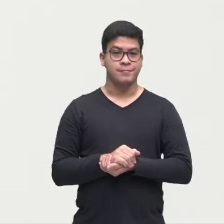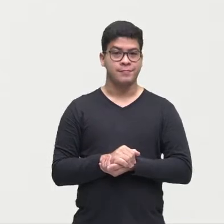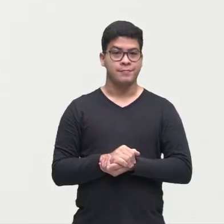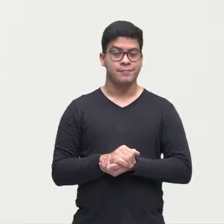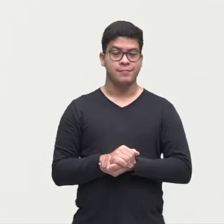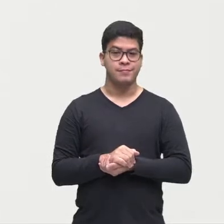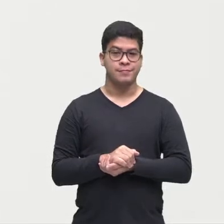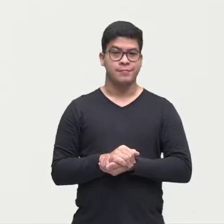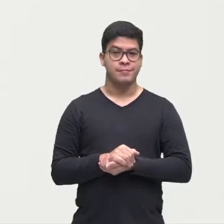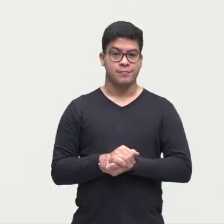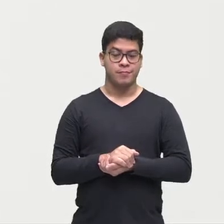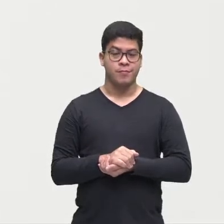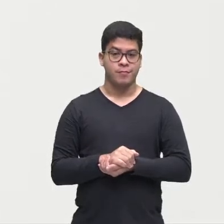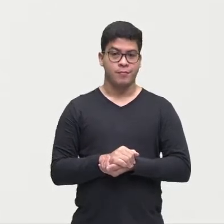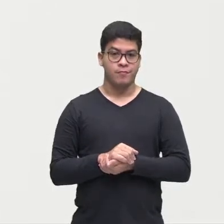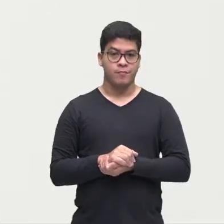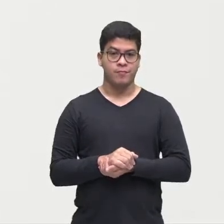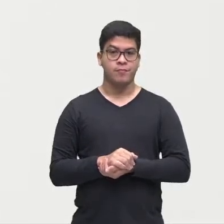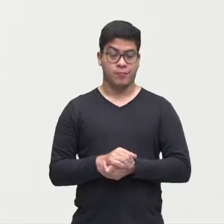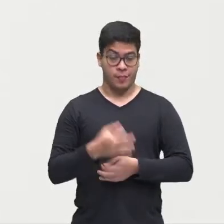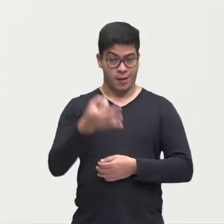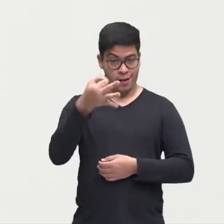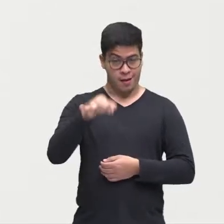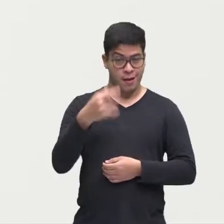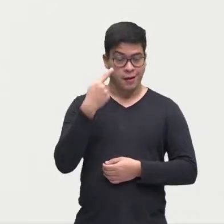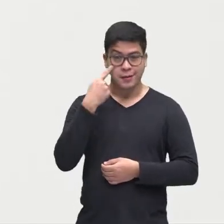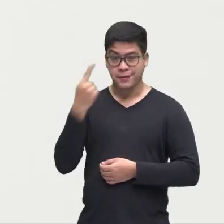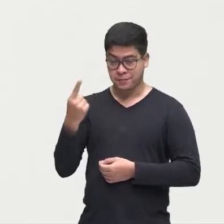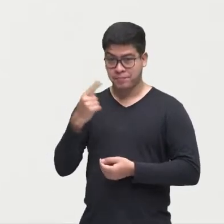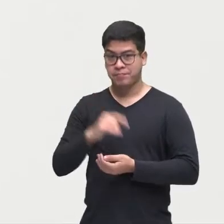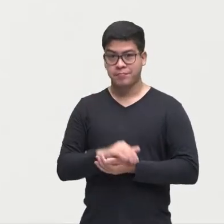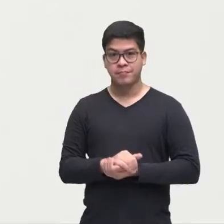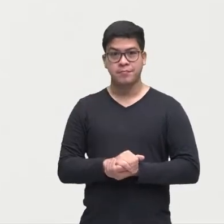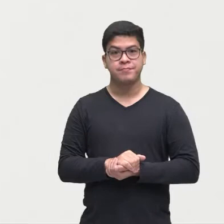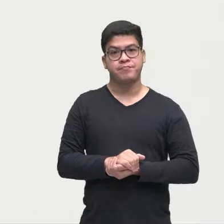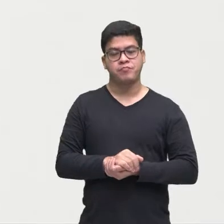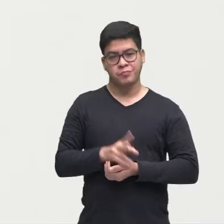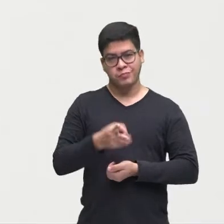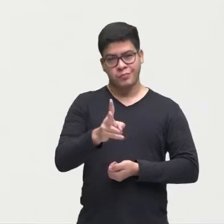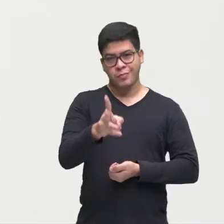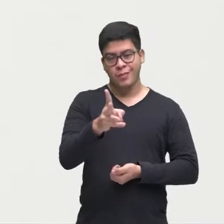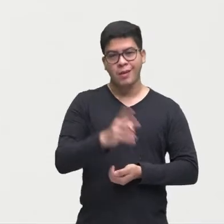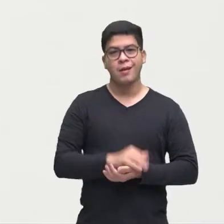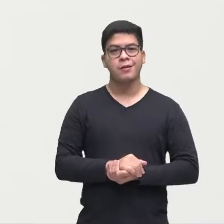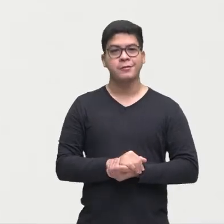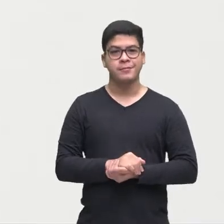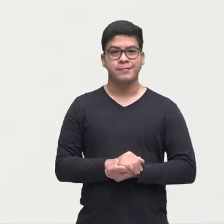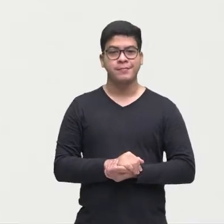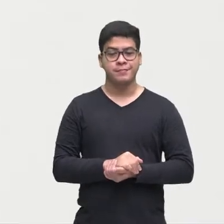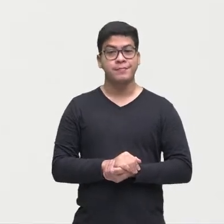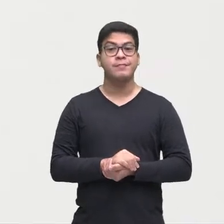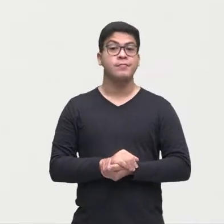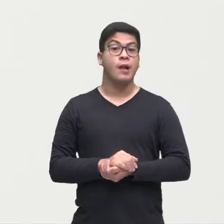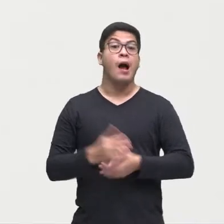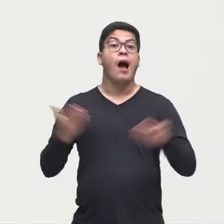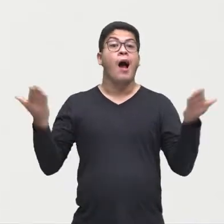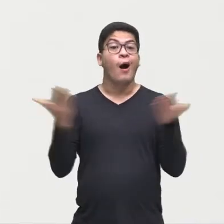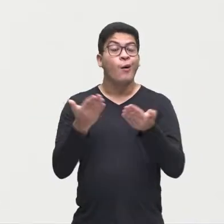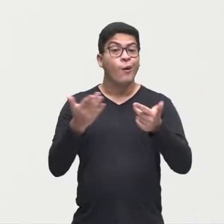nossa divisão, tá certo? Vamos lá, vamos seguindo. Para a gente ver agora